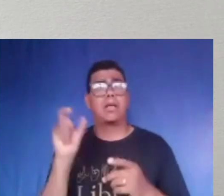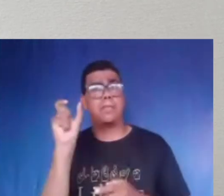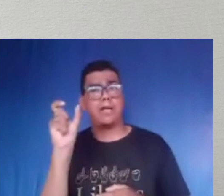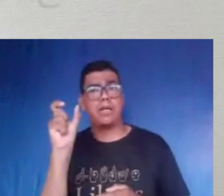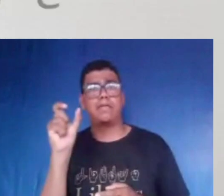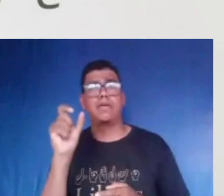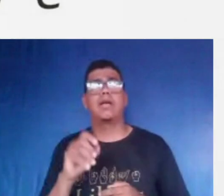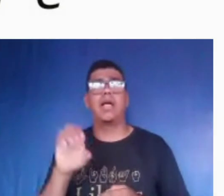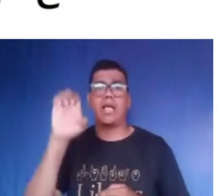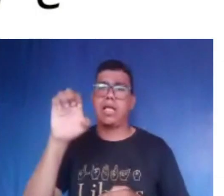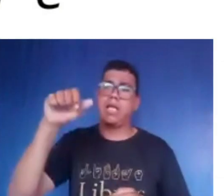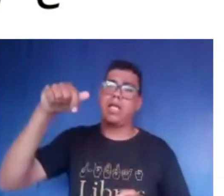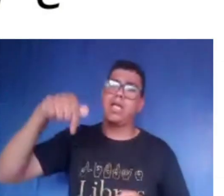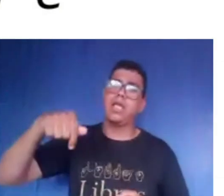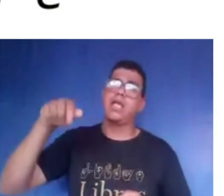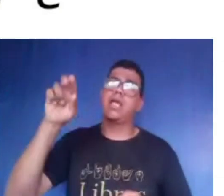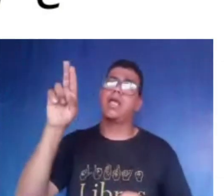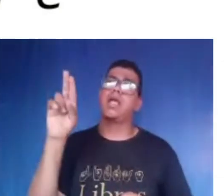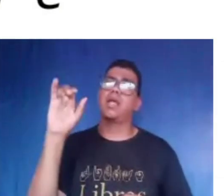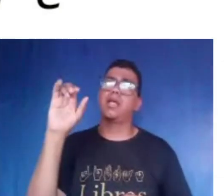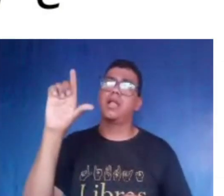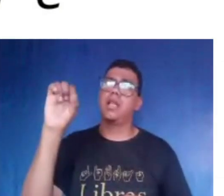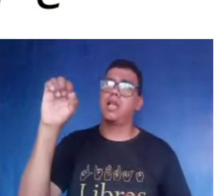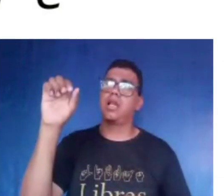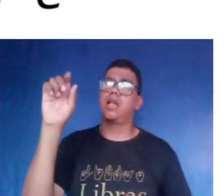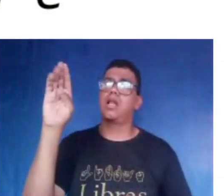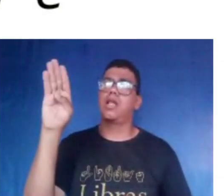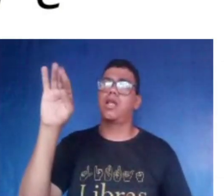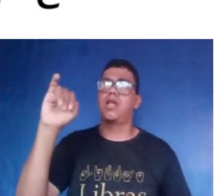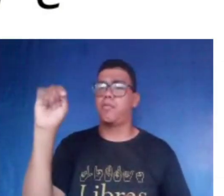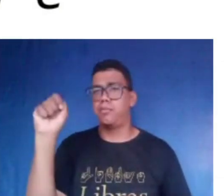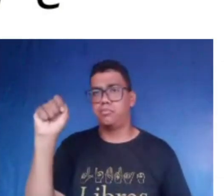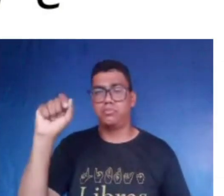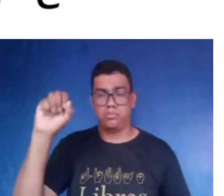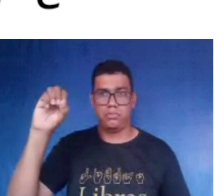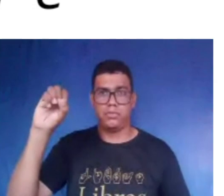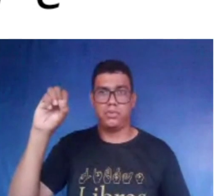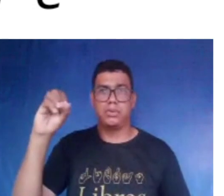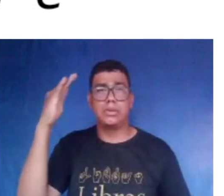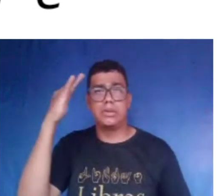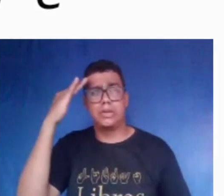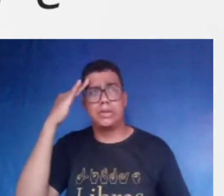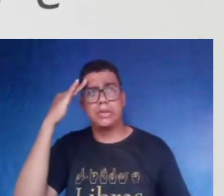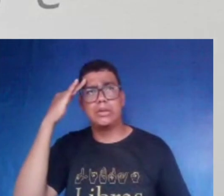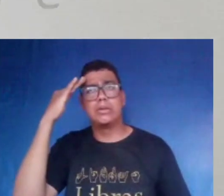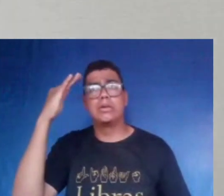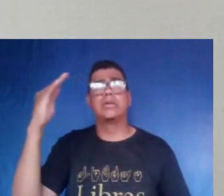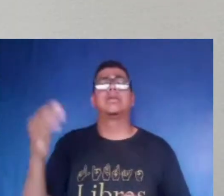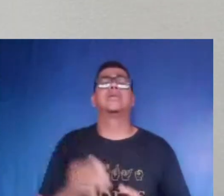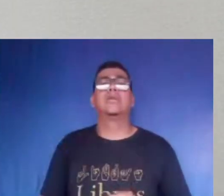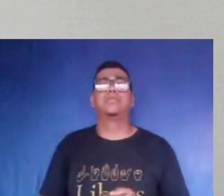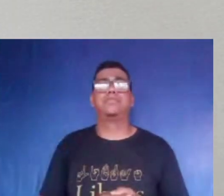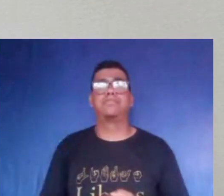pouco não muito, da sabedoria, né, de Deus que nós aprendemos com as Sagradas Escrituras. Todos os